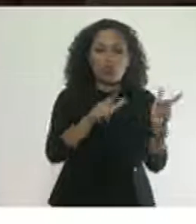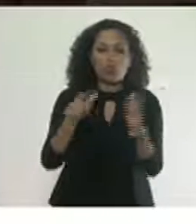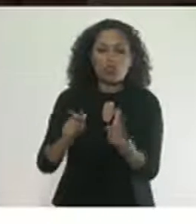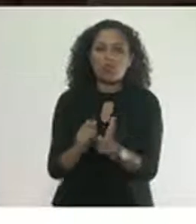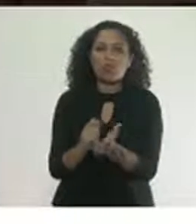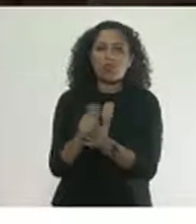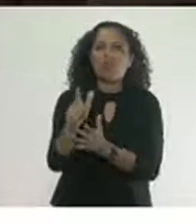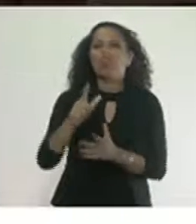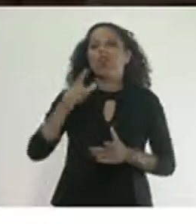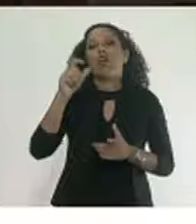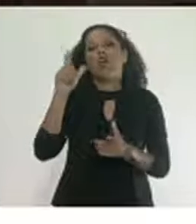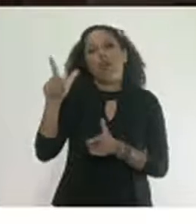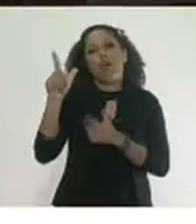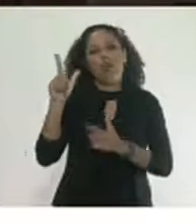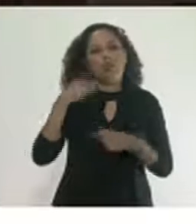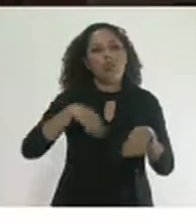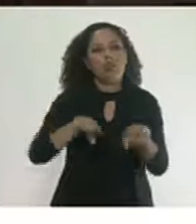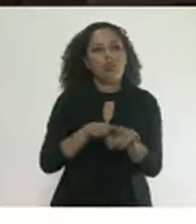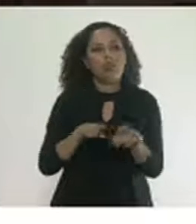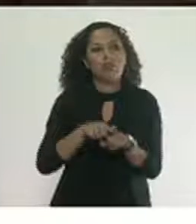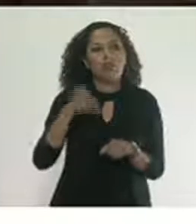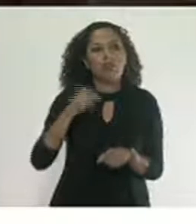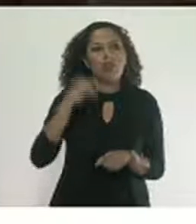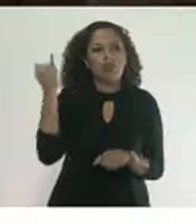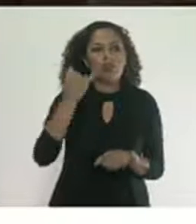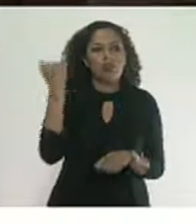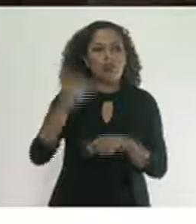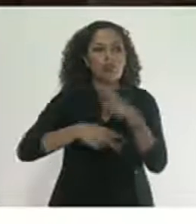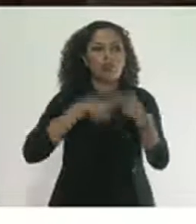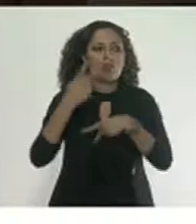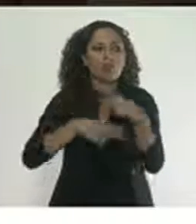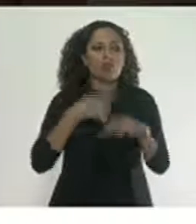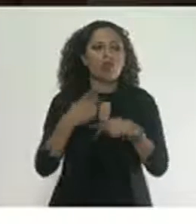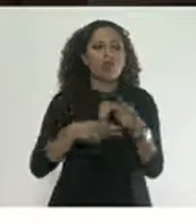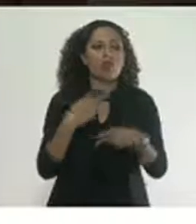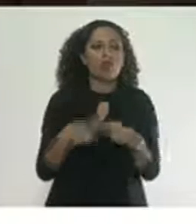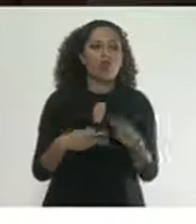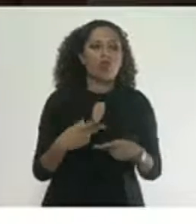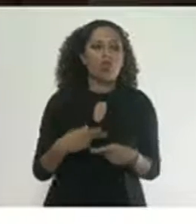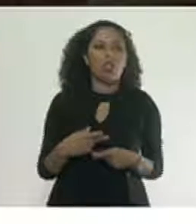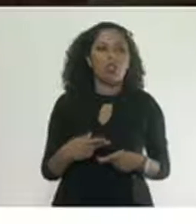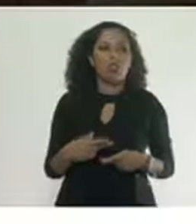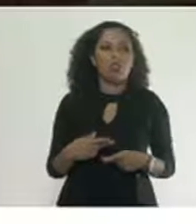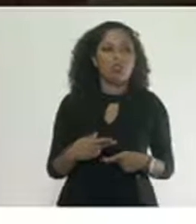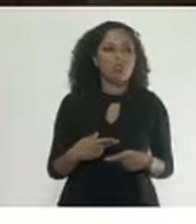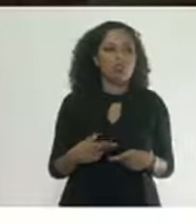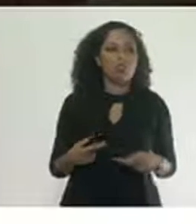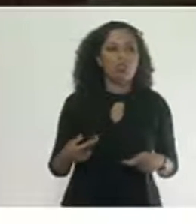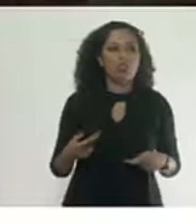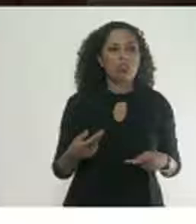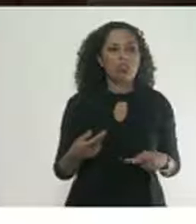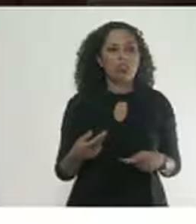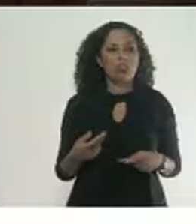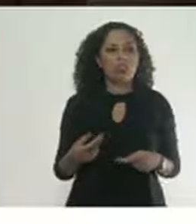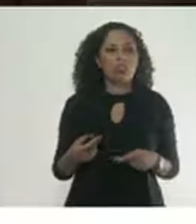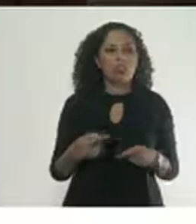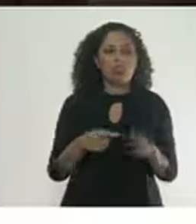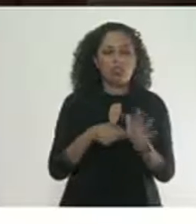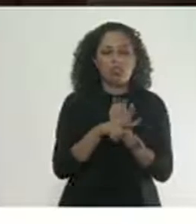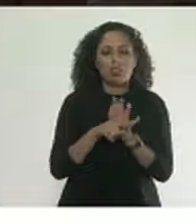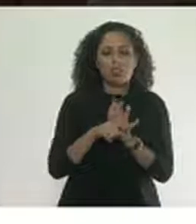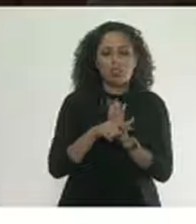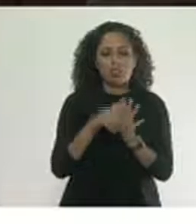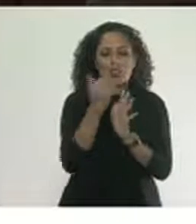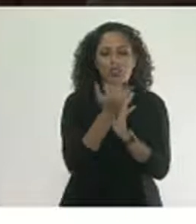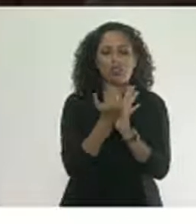Também tem uma outra indicação que é importante que a gente traga, para a implementação de um sistema de controle do estoque